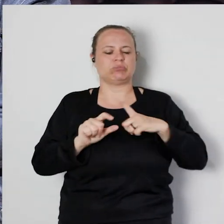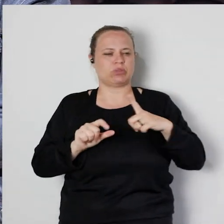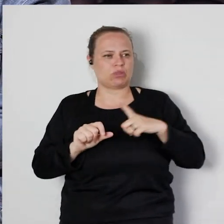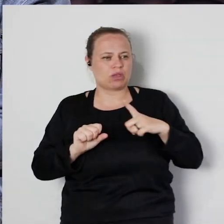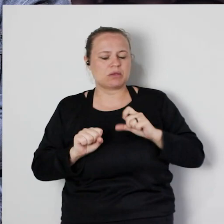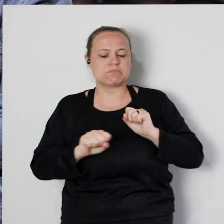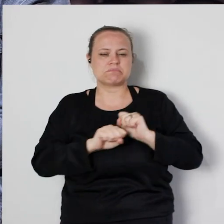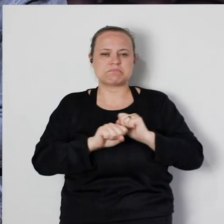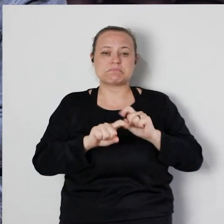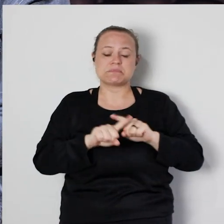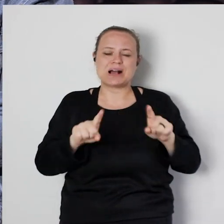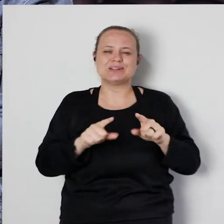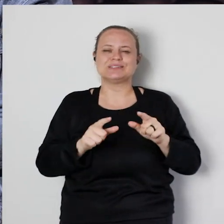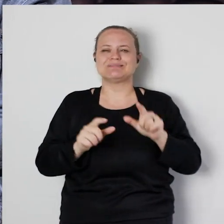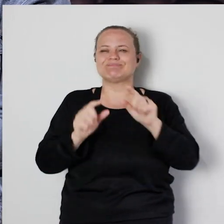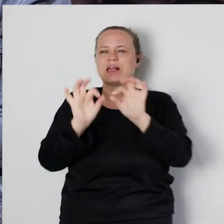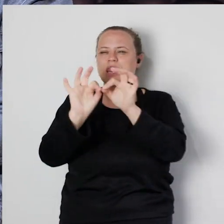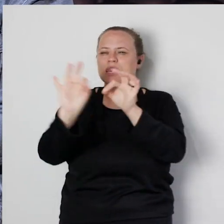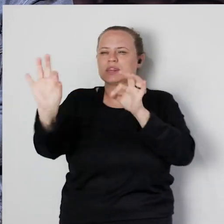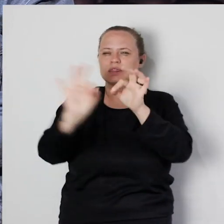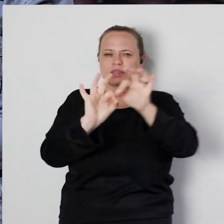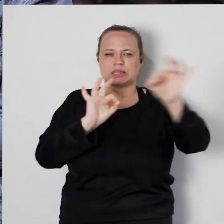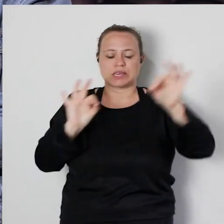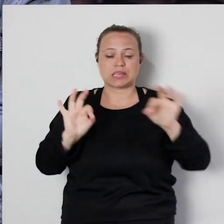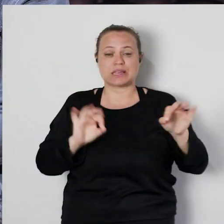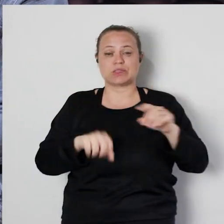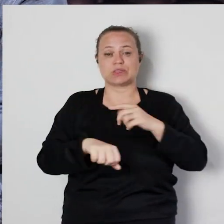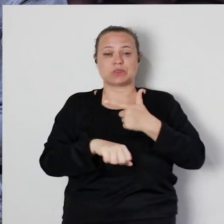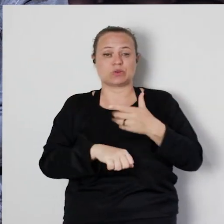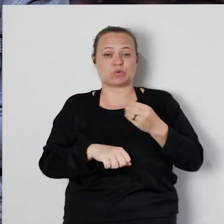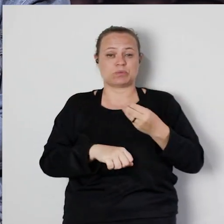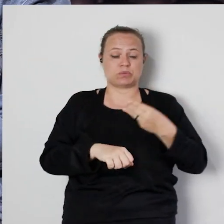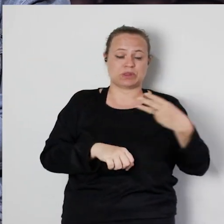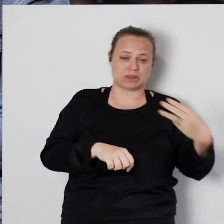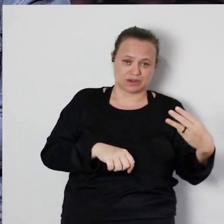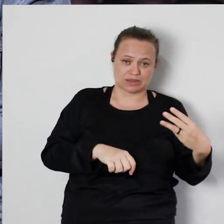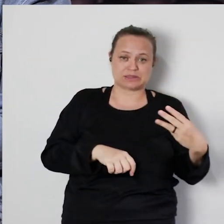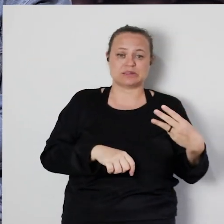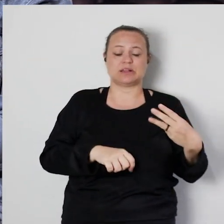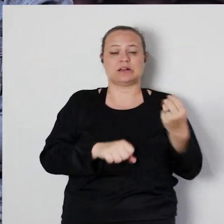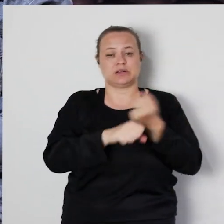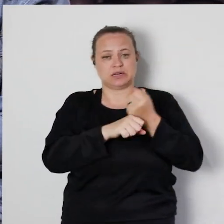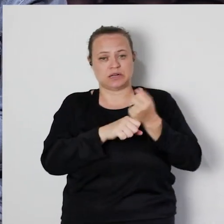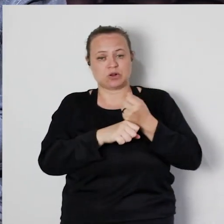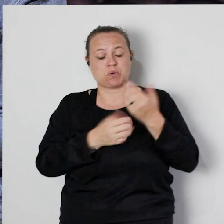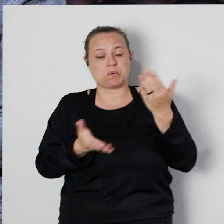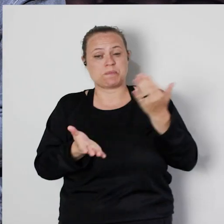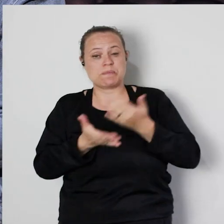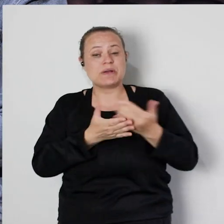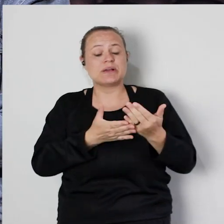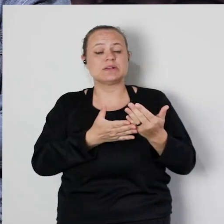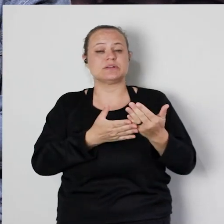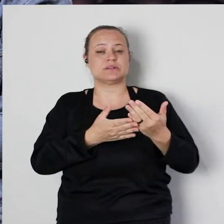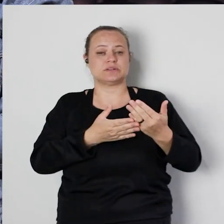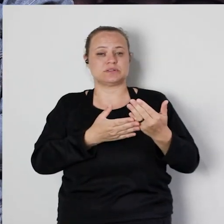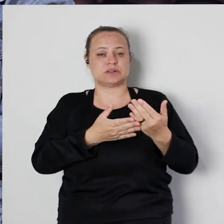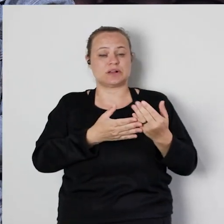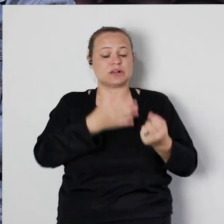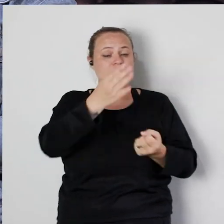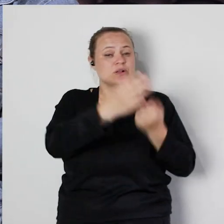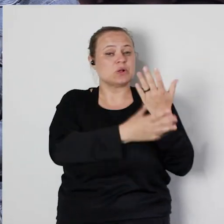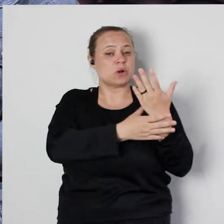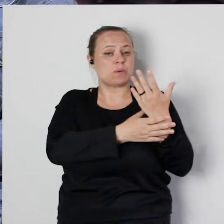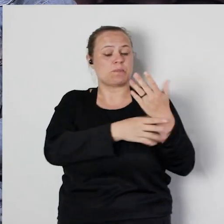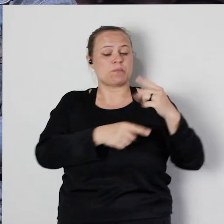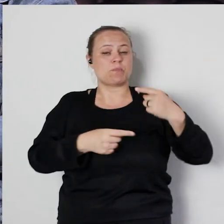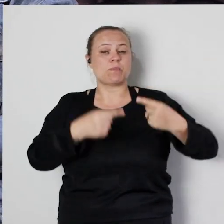assim, alguns registros, alguns mapeamentos, mas eles eram muito esparsos, né? E acho que de 2013 a 2015 a gente vive um momento que,